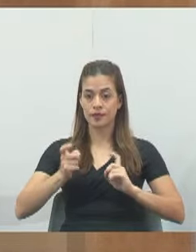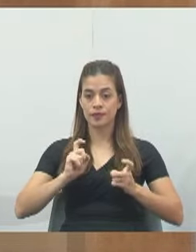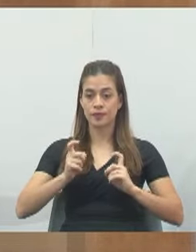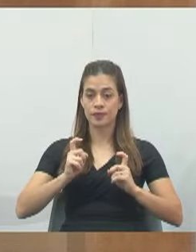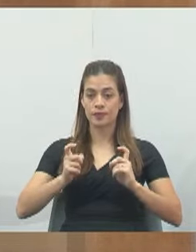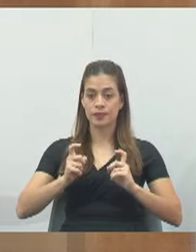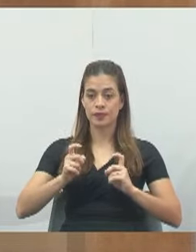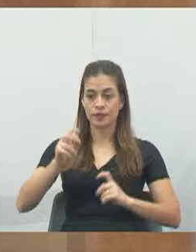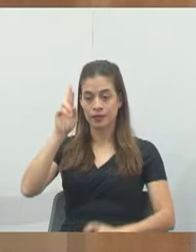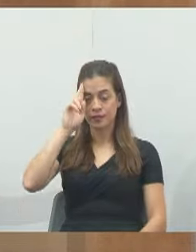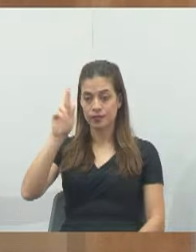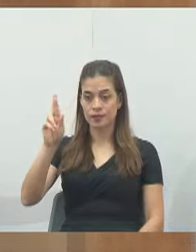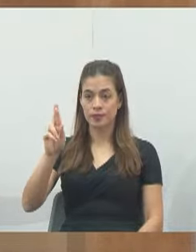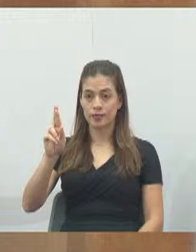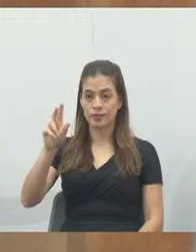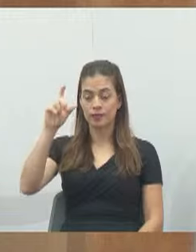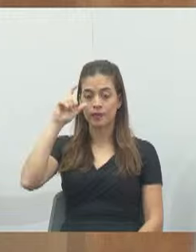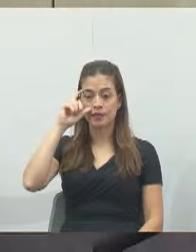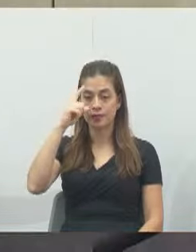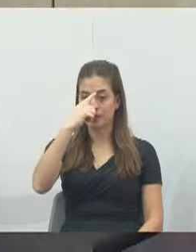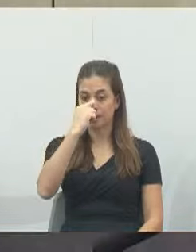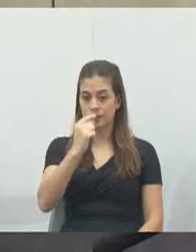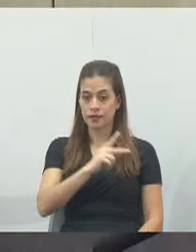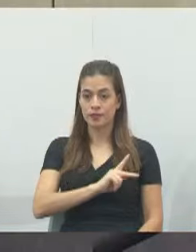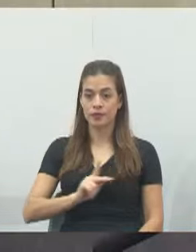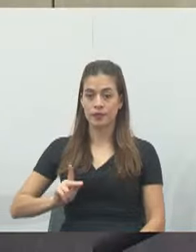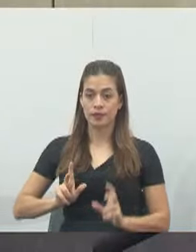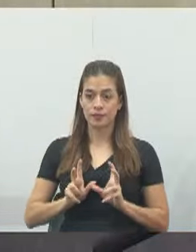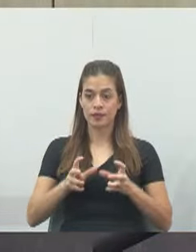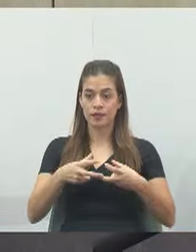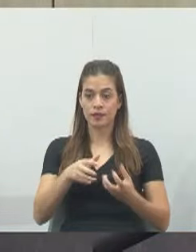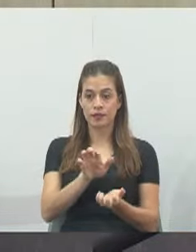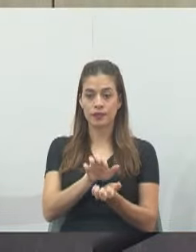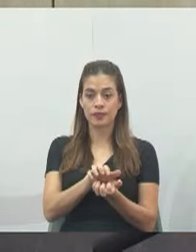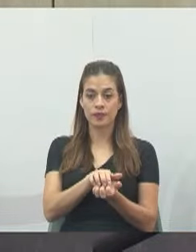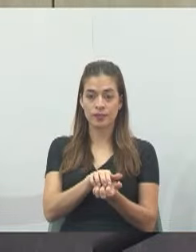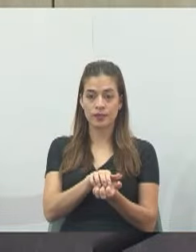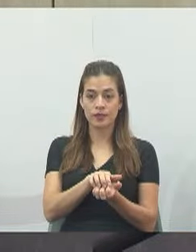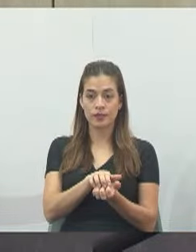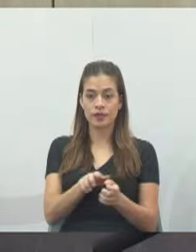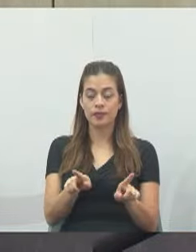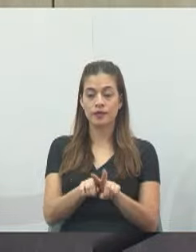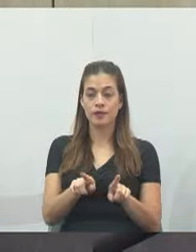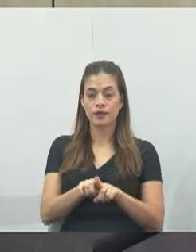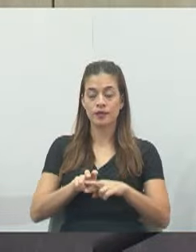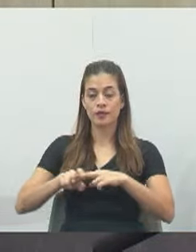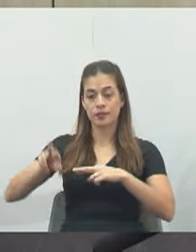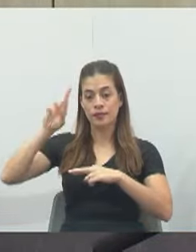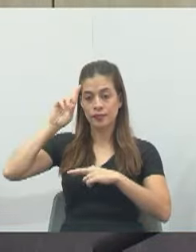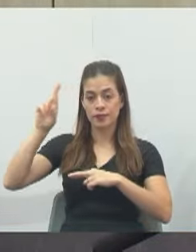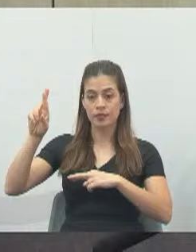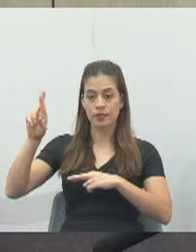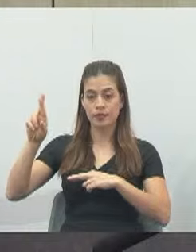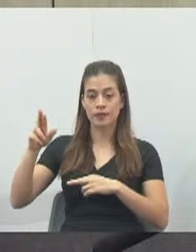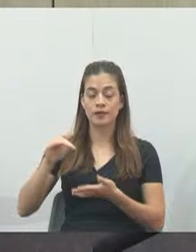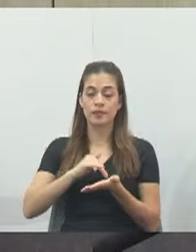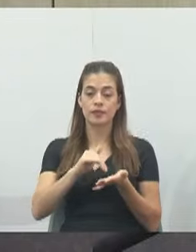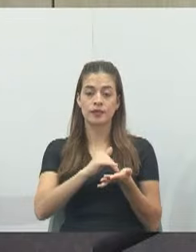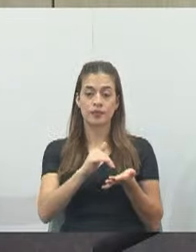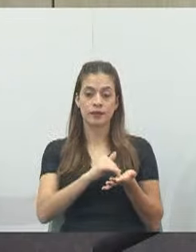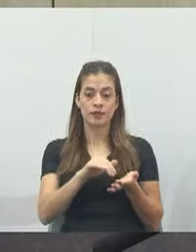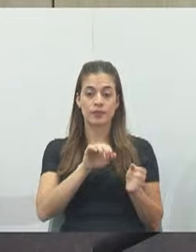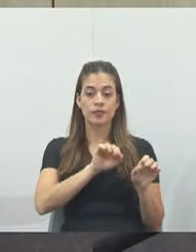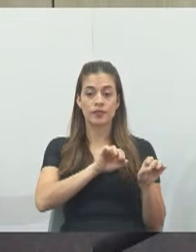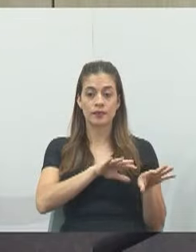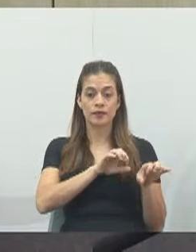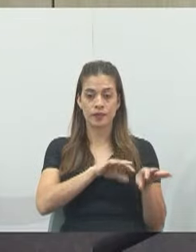o excelentíssimo senhor Abner Rosa, nosso presidente da Câmara Municipal de Jacareí. Também compõe a mesa a nossa secretária municipal